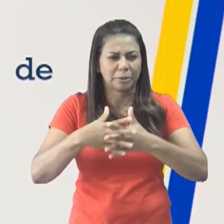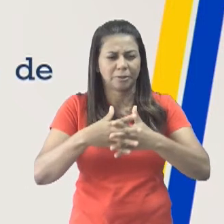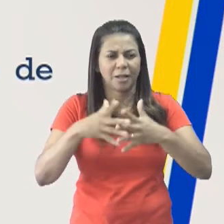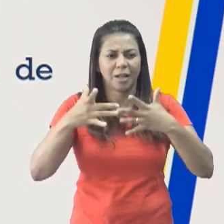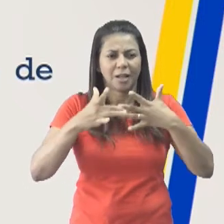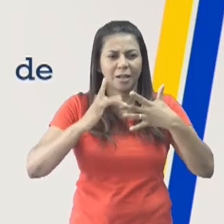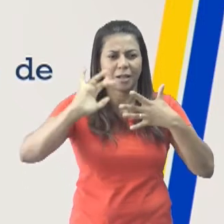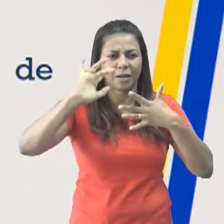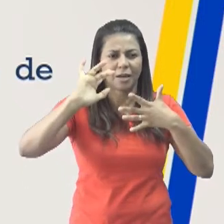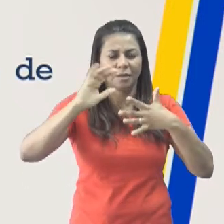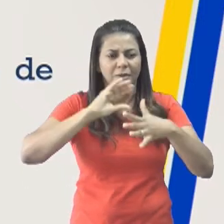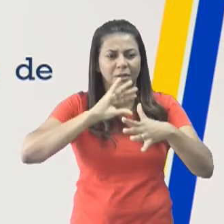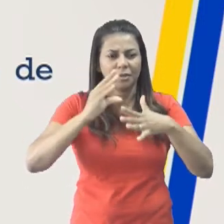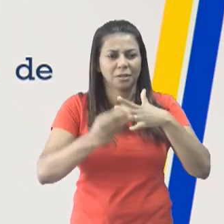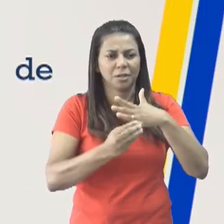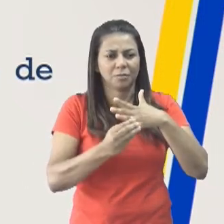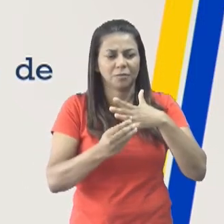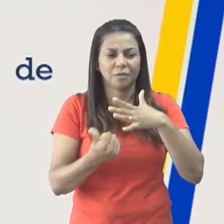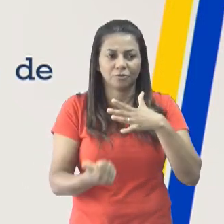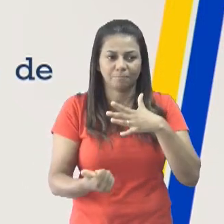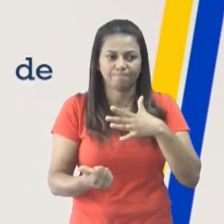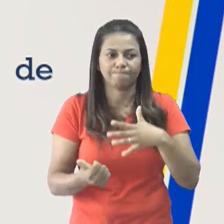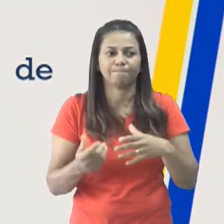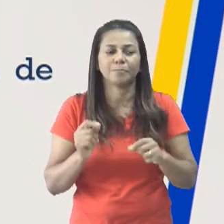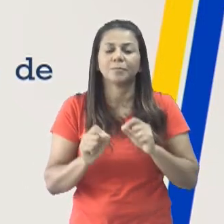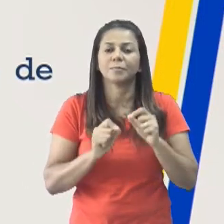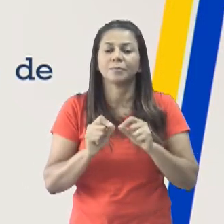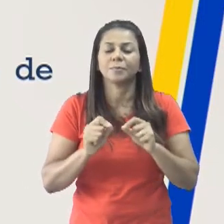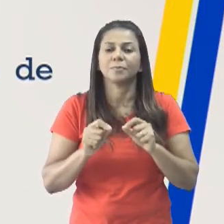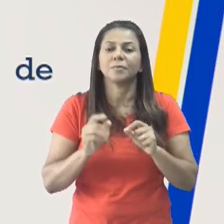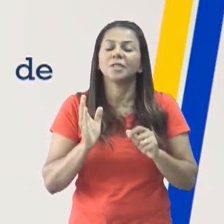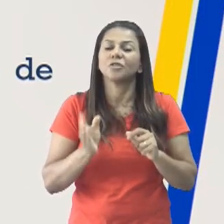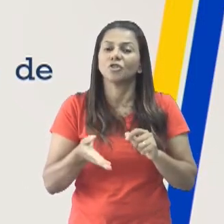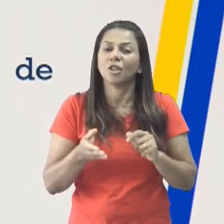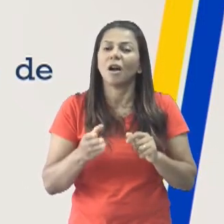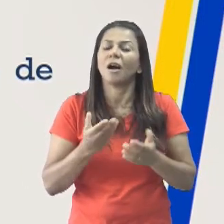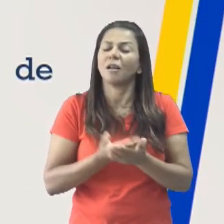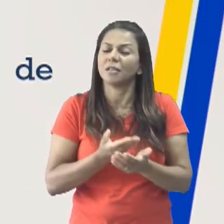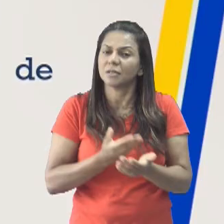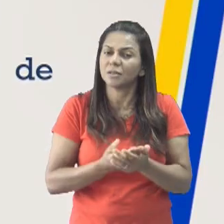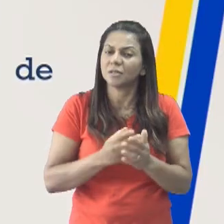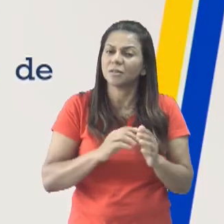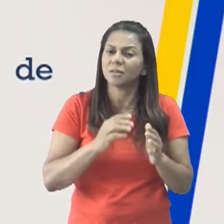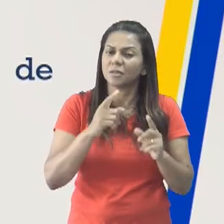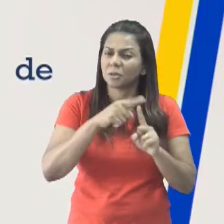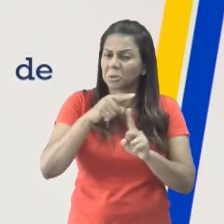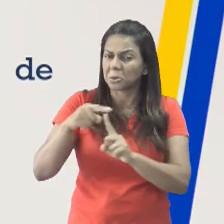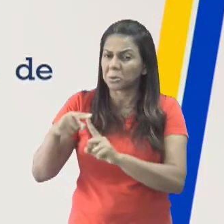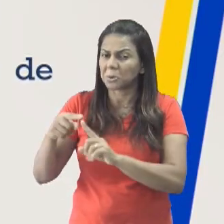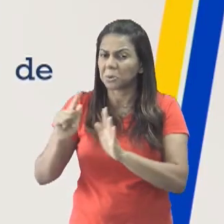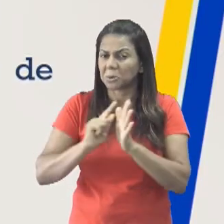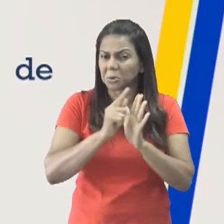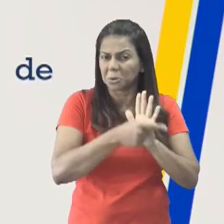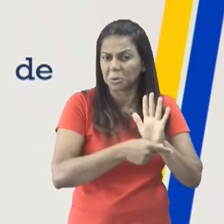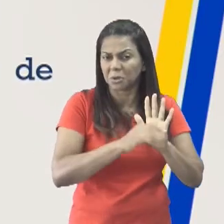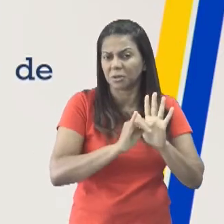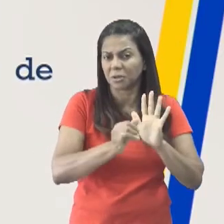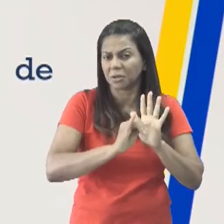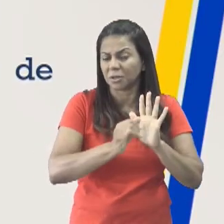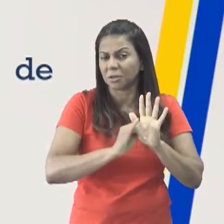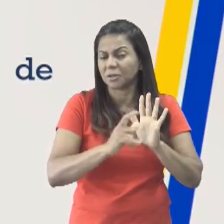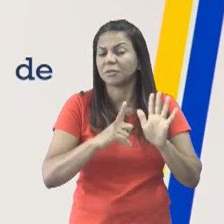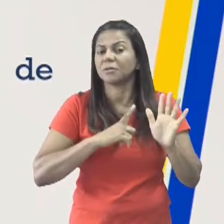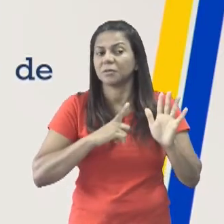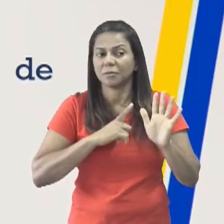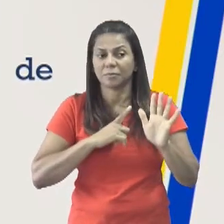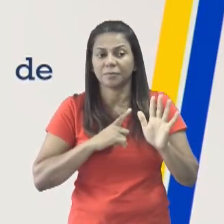e desfecho. Lembram que na aula do texto narrativo, da tipologia textual narrativa, nós falamos que o texto narrativo ele